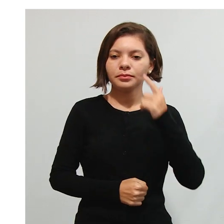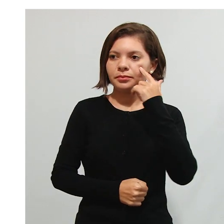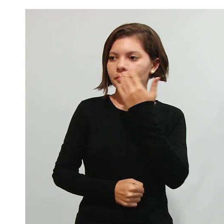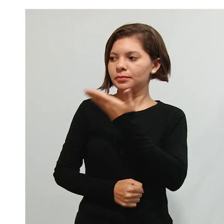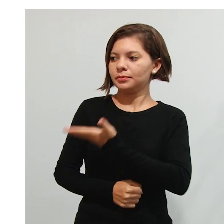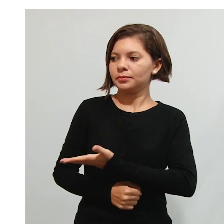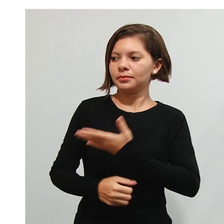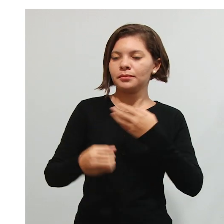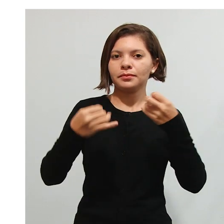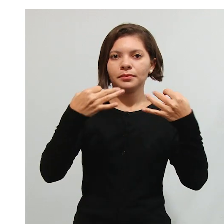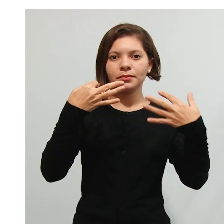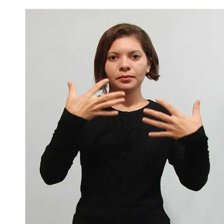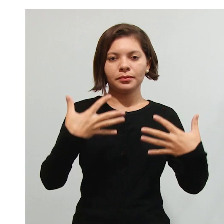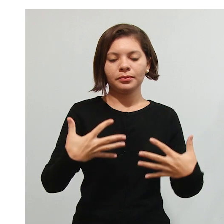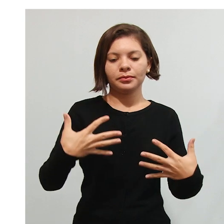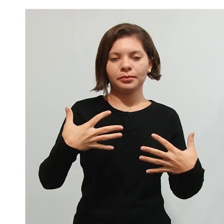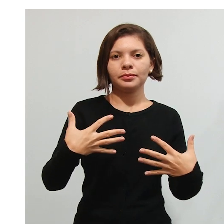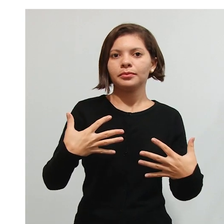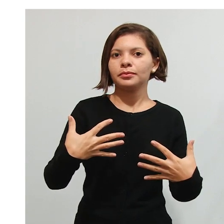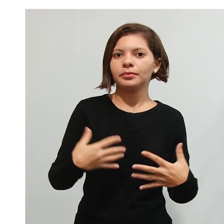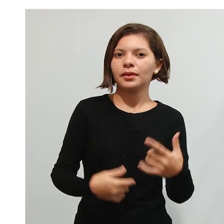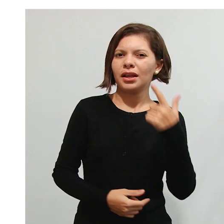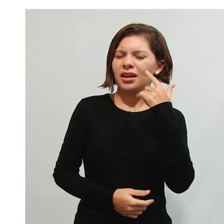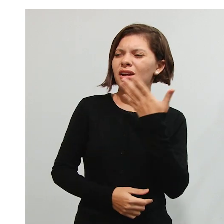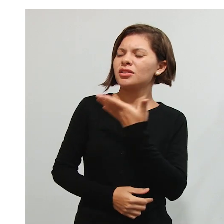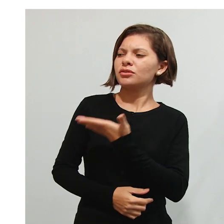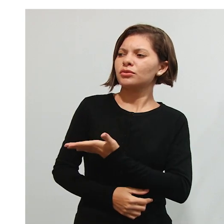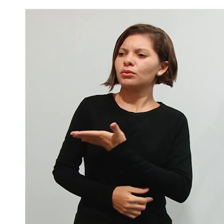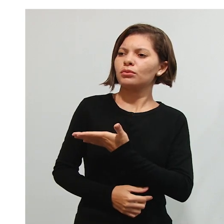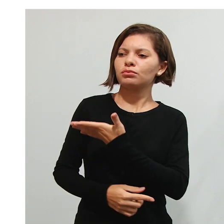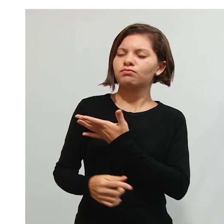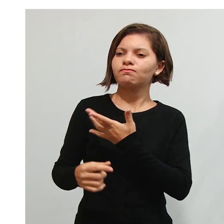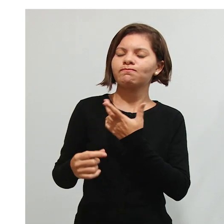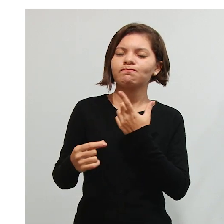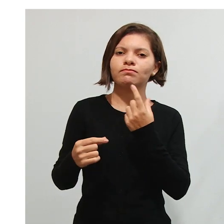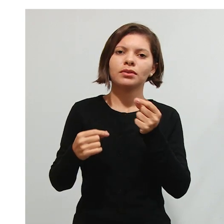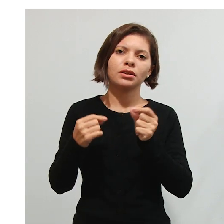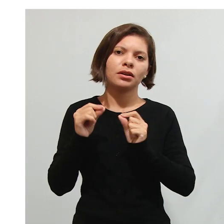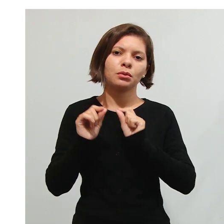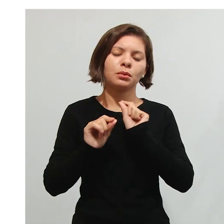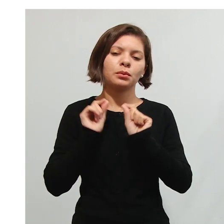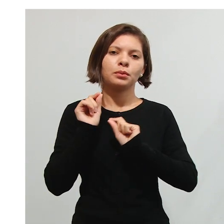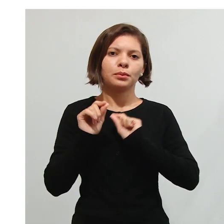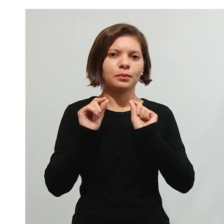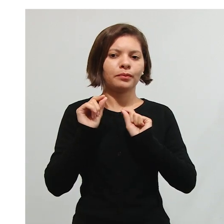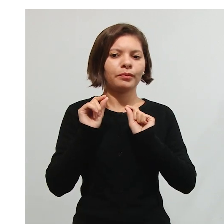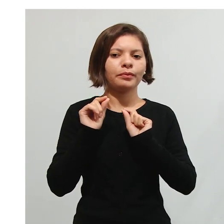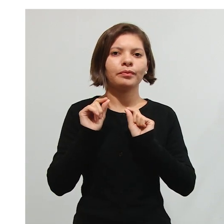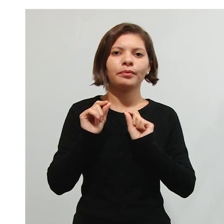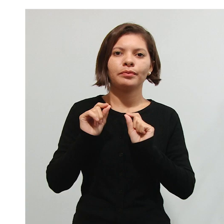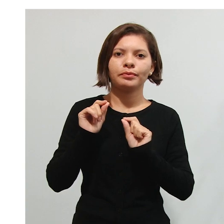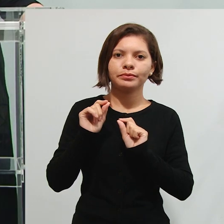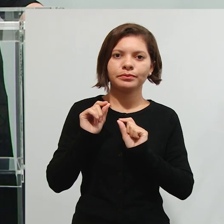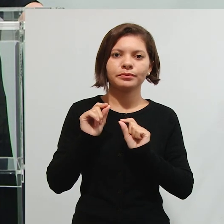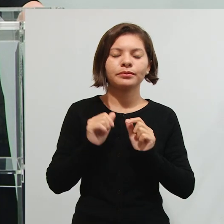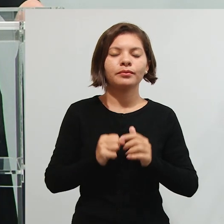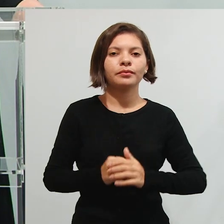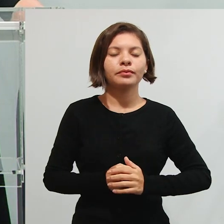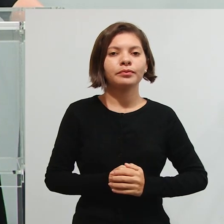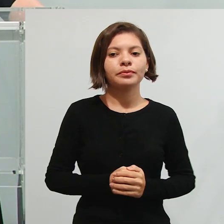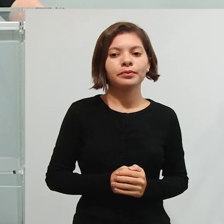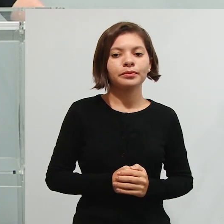2 cm para inferior e à direita esses esses formatos do texto gente a gente vai vai